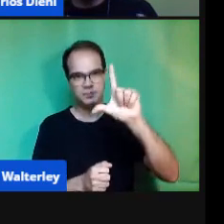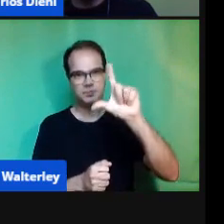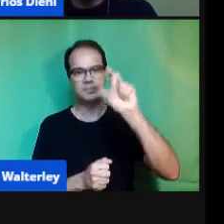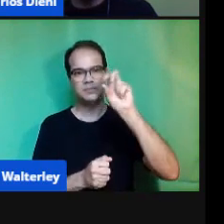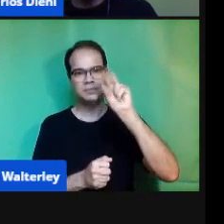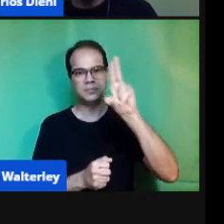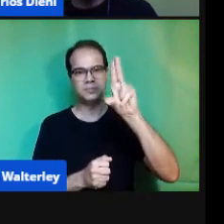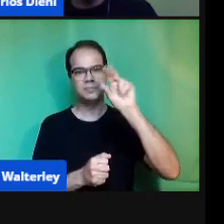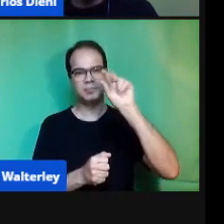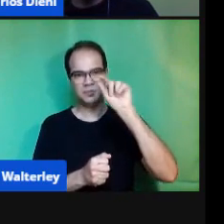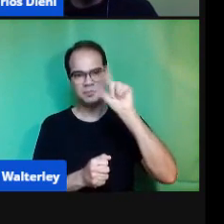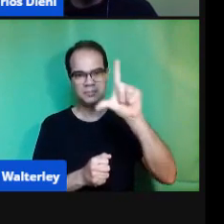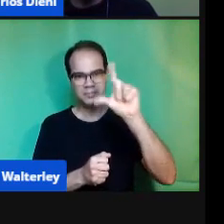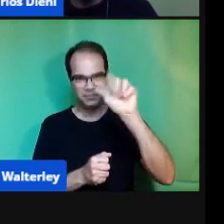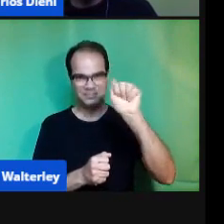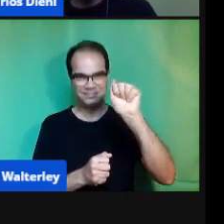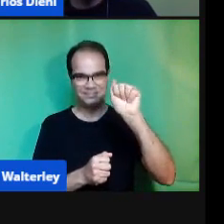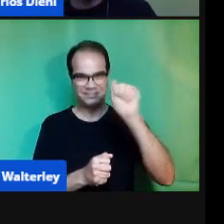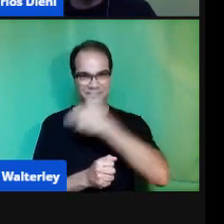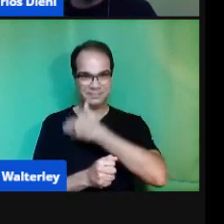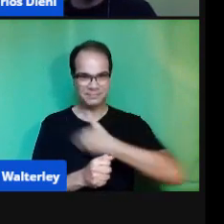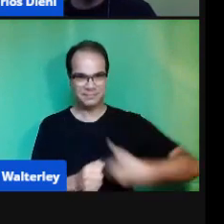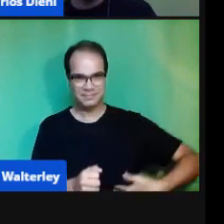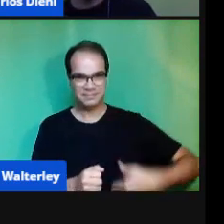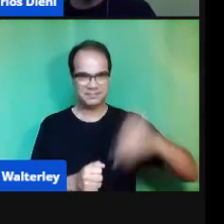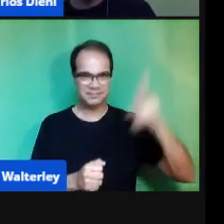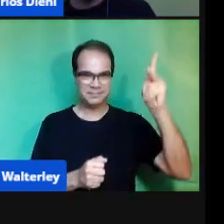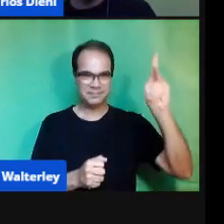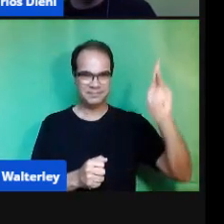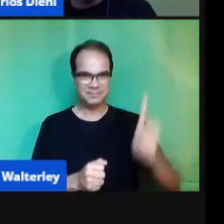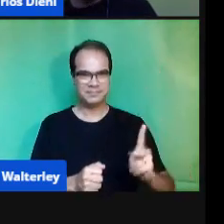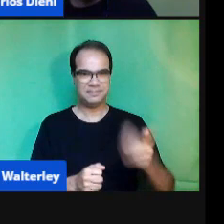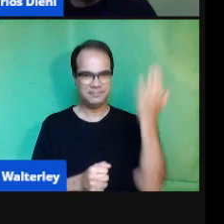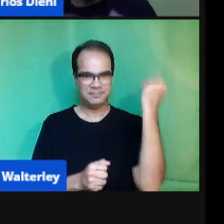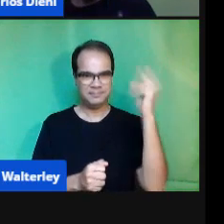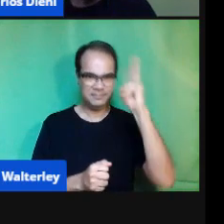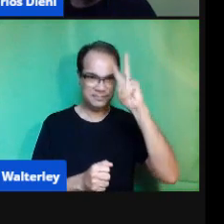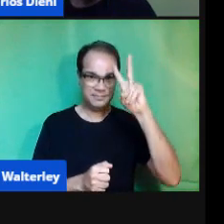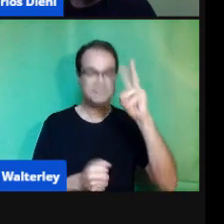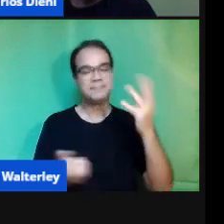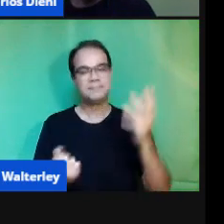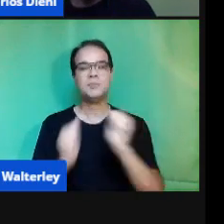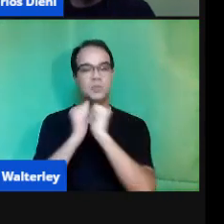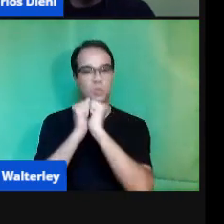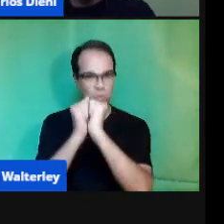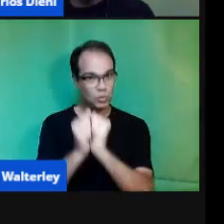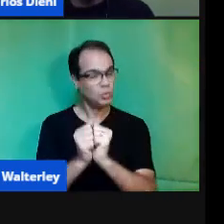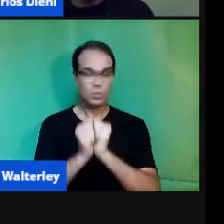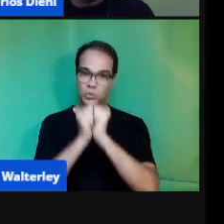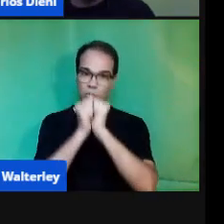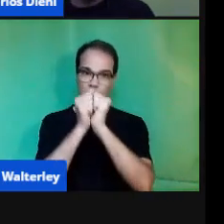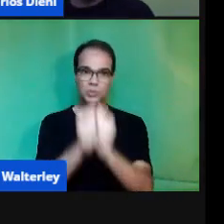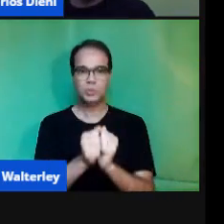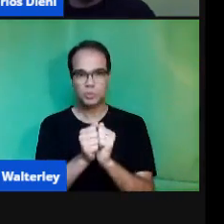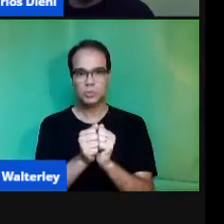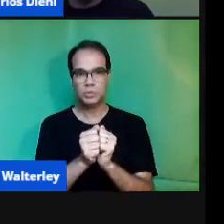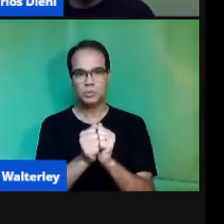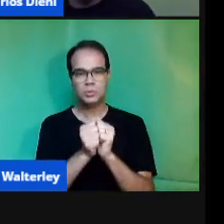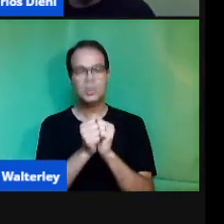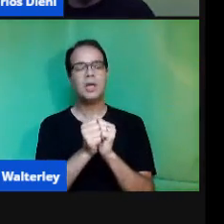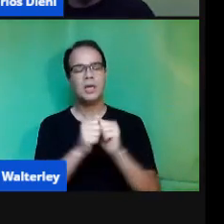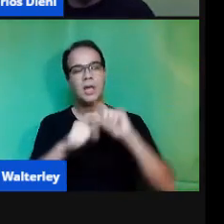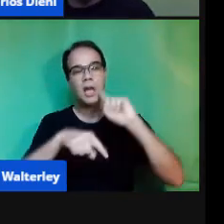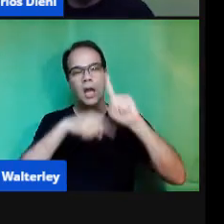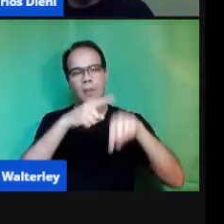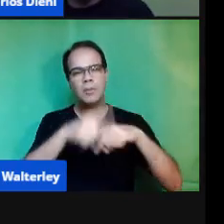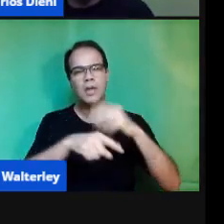presente, ela vê esse cotidiano e ela retrata as impressões dela. Ela, de forma nenhuma, como Coutinho, ele se coloca